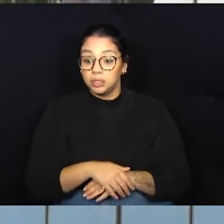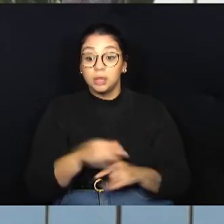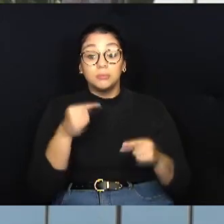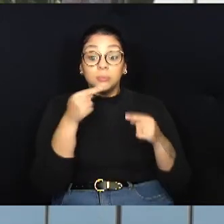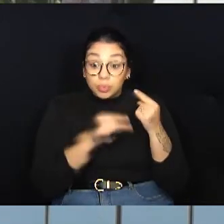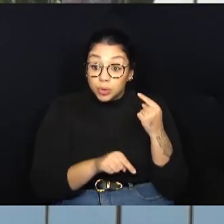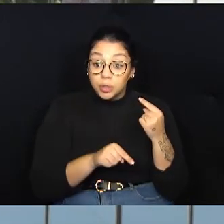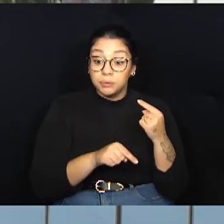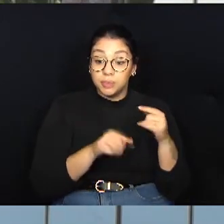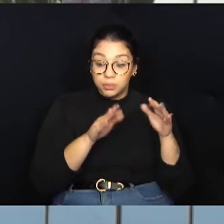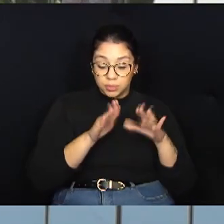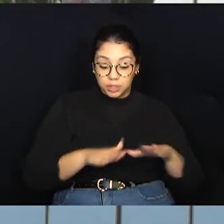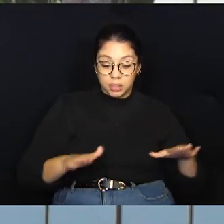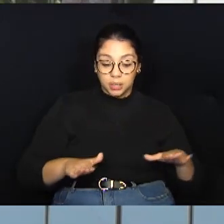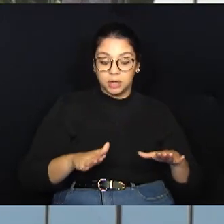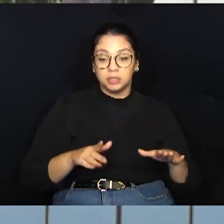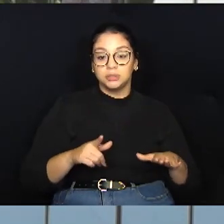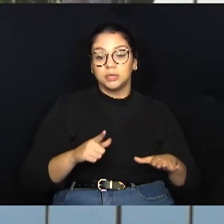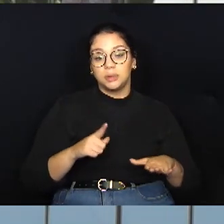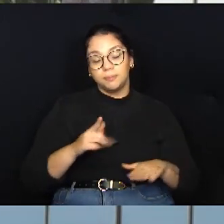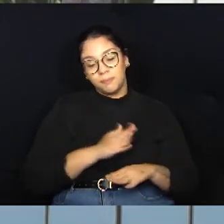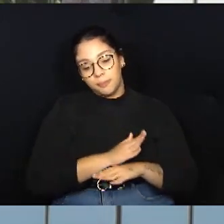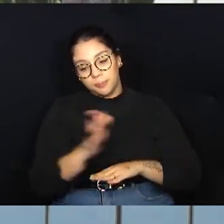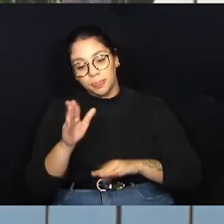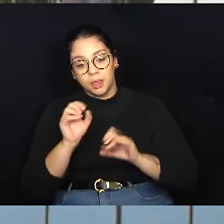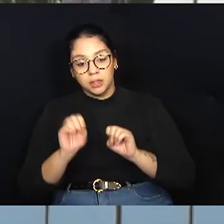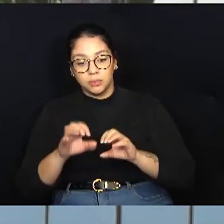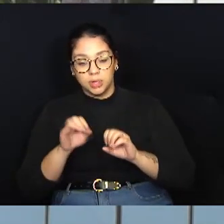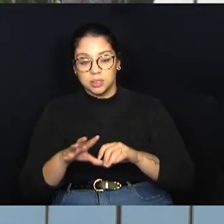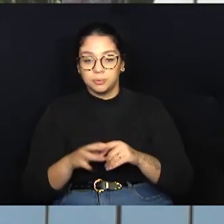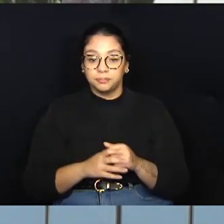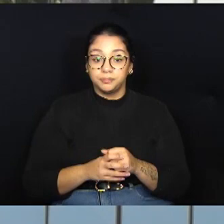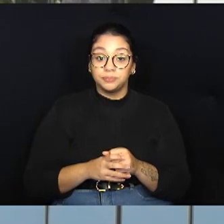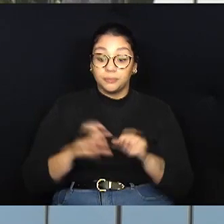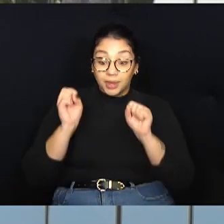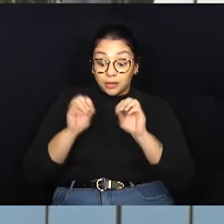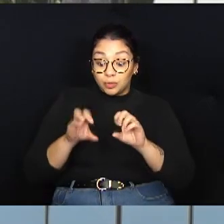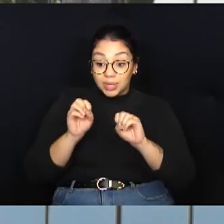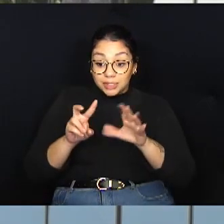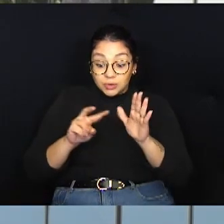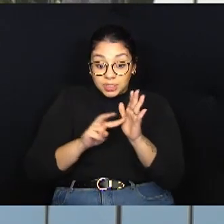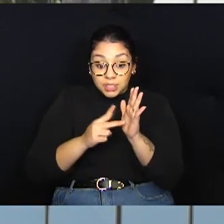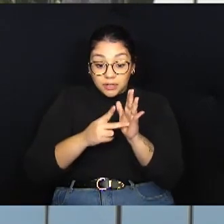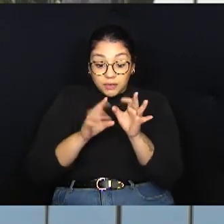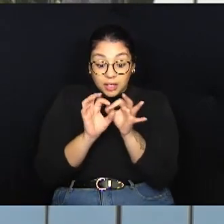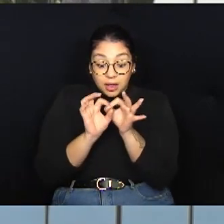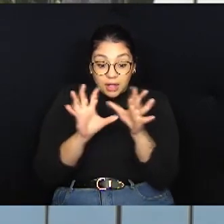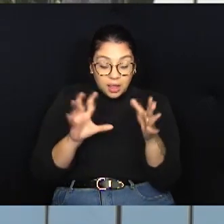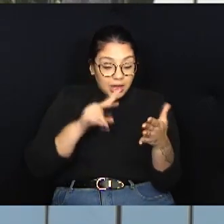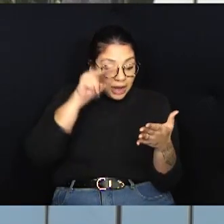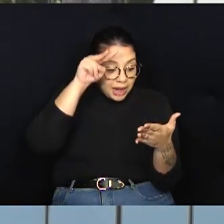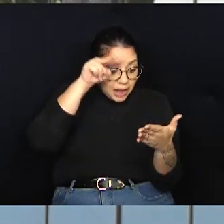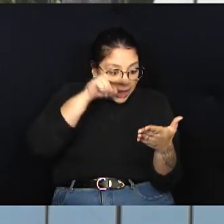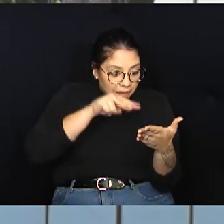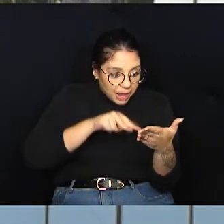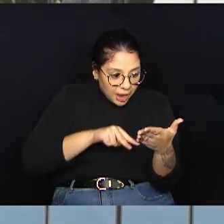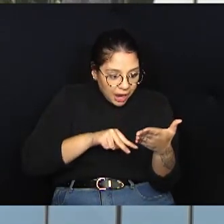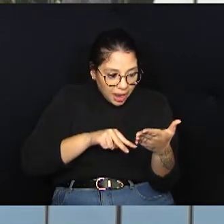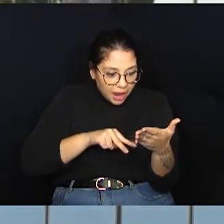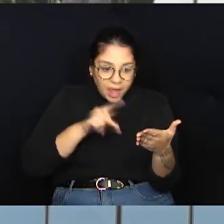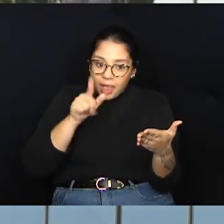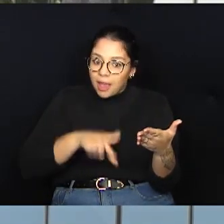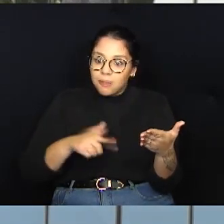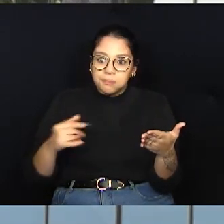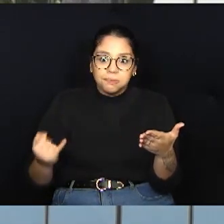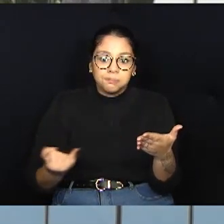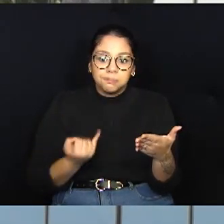proibiu a criança ter acesso à educação. A educação é libertatória. Saber ler, saber dominar o idioma é fundamental